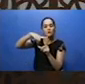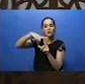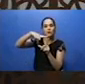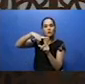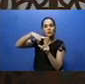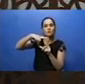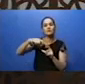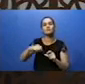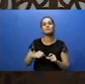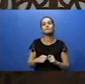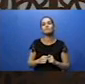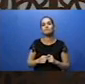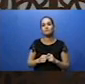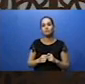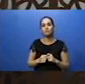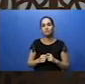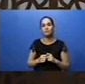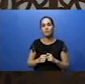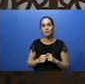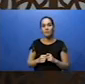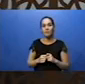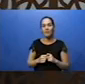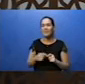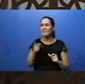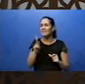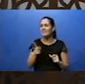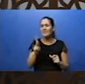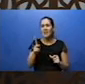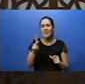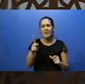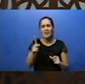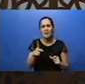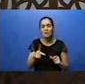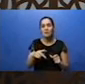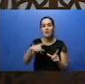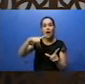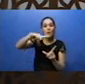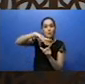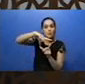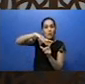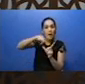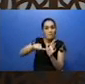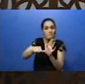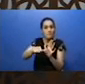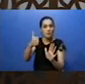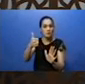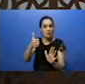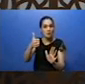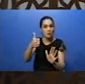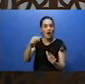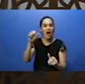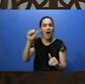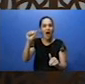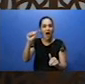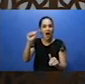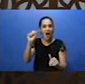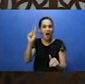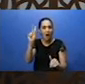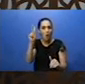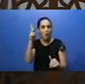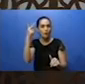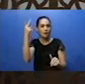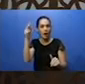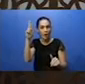90. Então aqui, sempre a hipotenusa vem primeiro. Então aqui no caso é A ao quadrado é